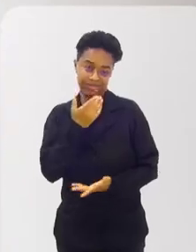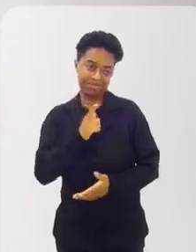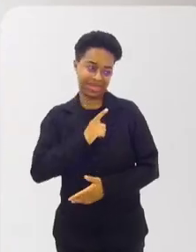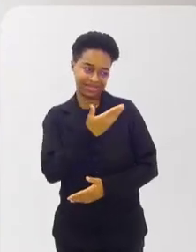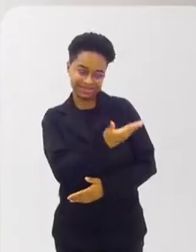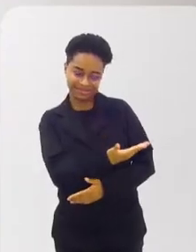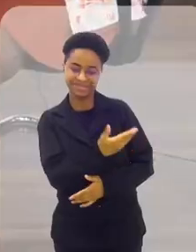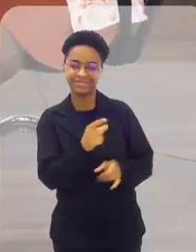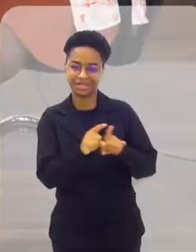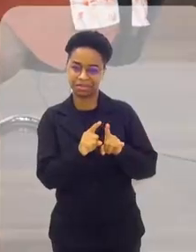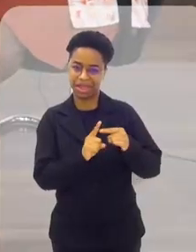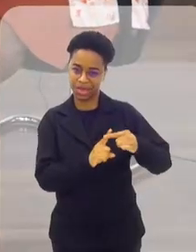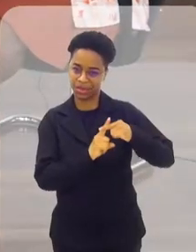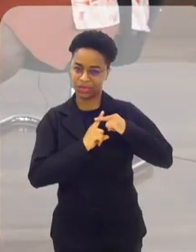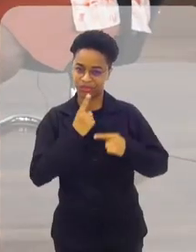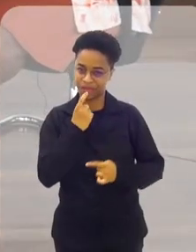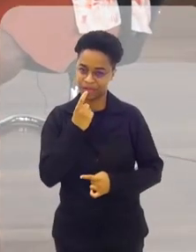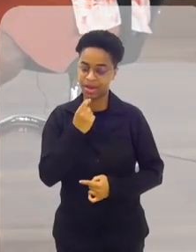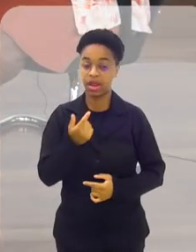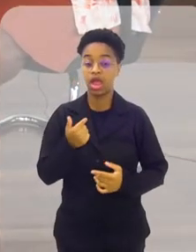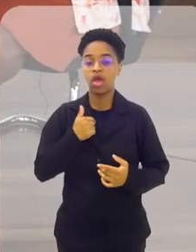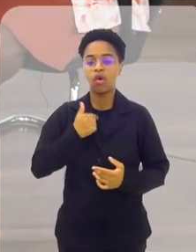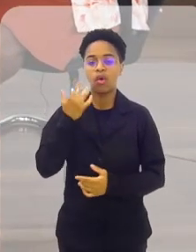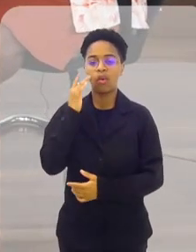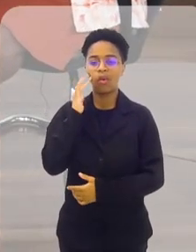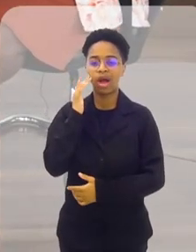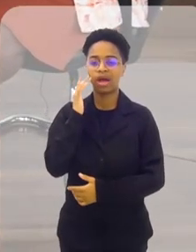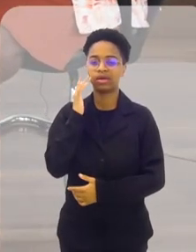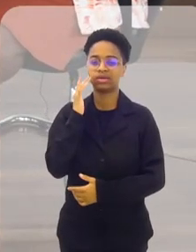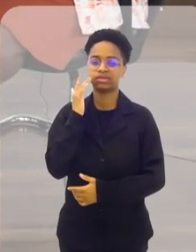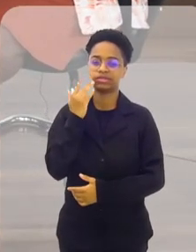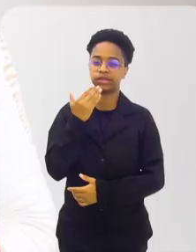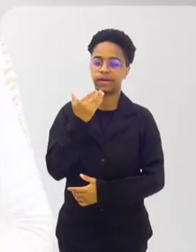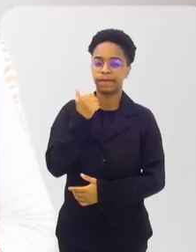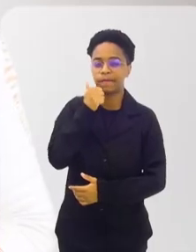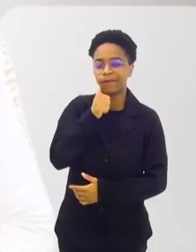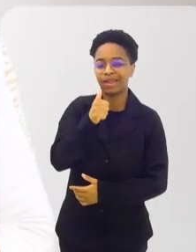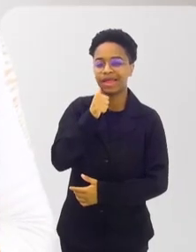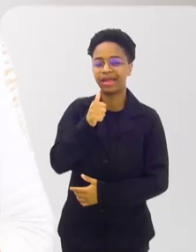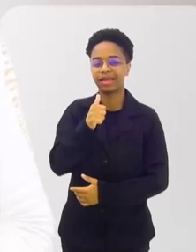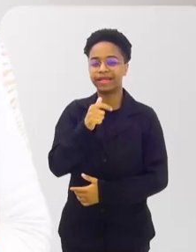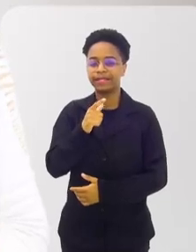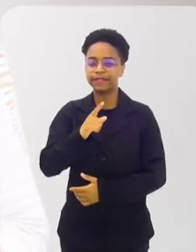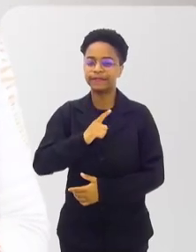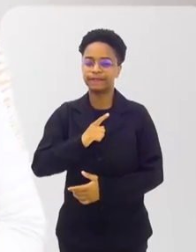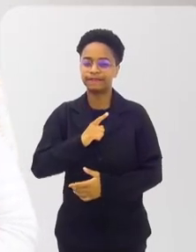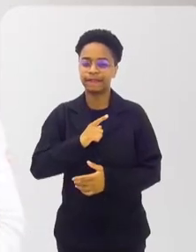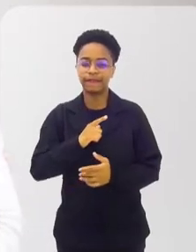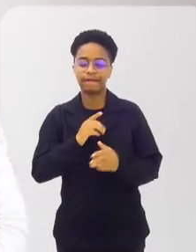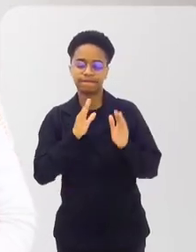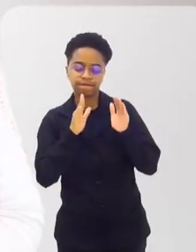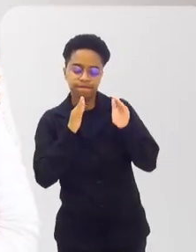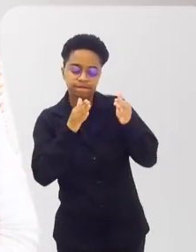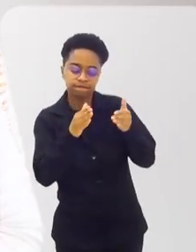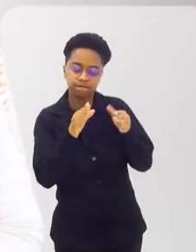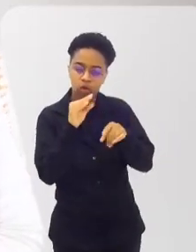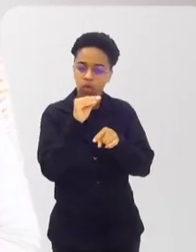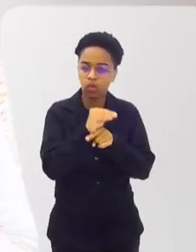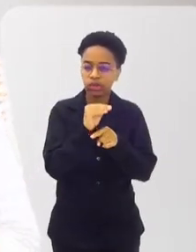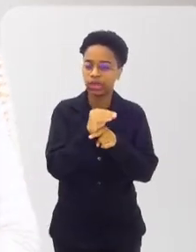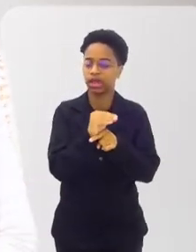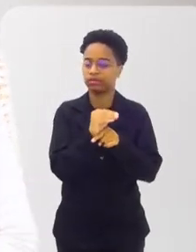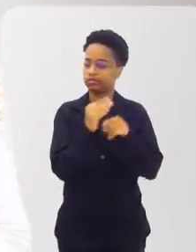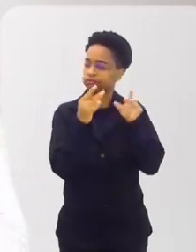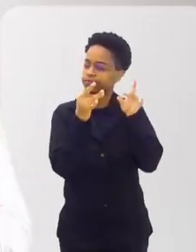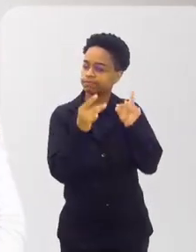Não à toa estamos com uma aqui da Cruz Vermelha. mulheres, elas têm esse campo do cuidado muito